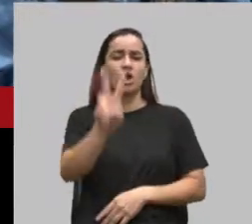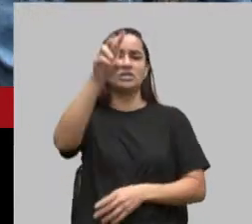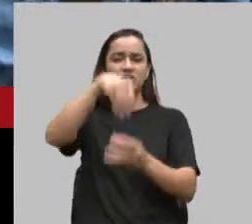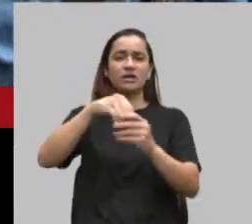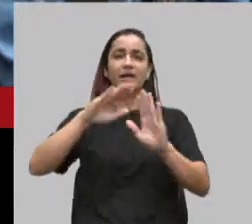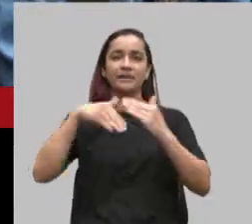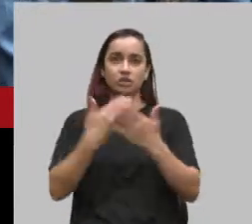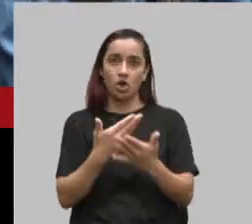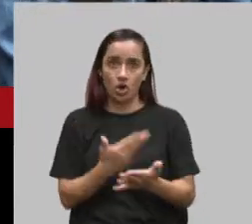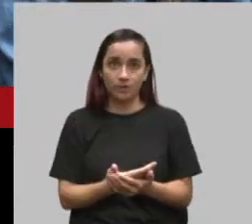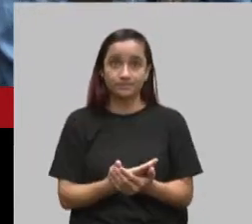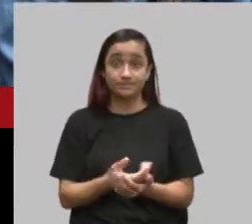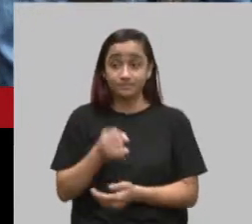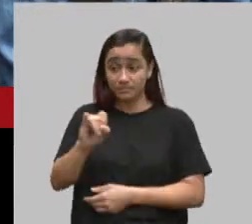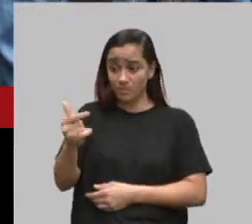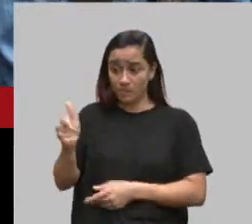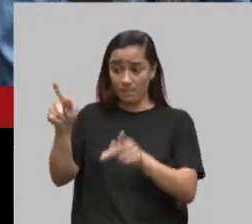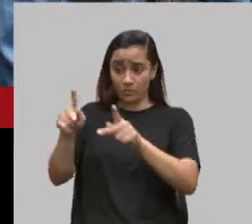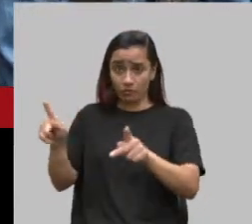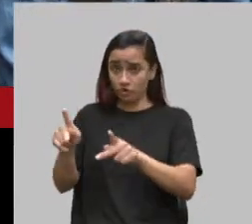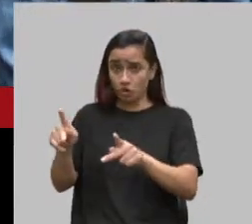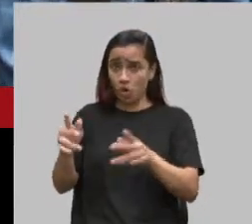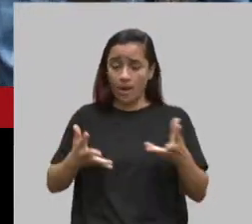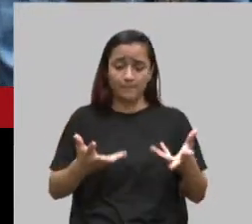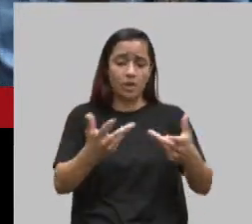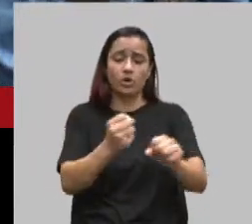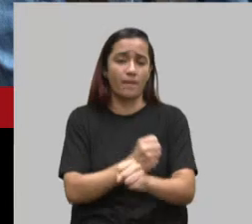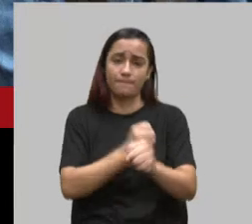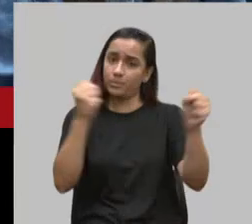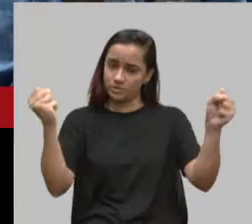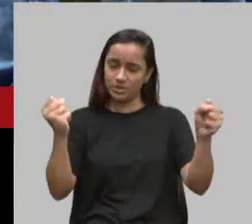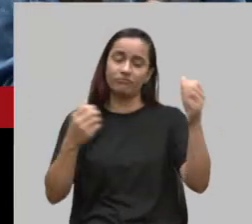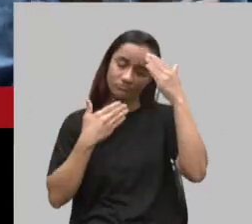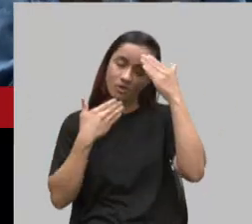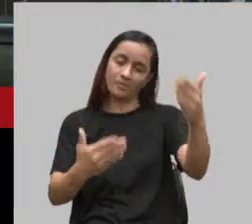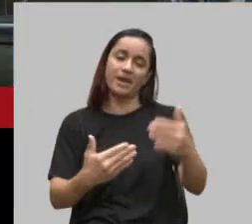seja sem eles não existe melhoria no ensino escolar obrigado